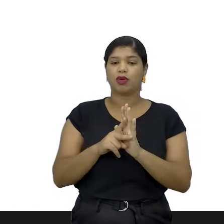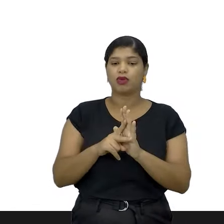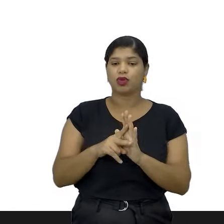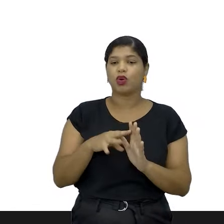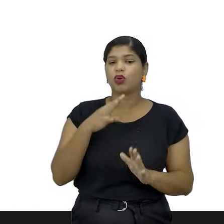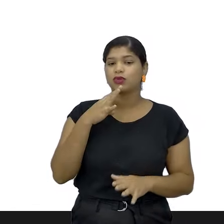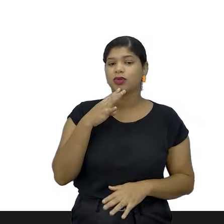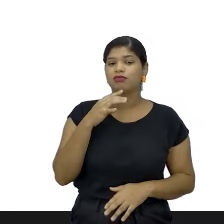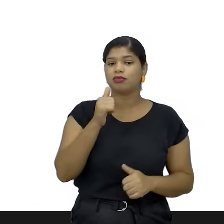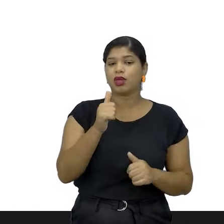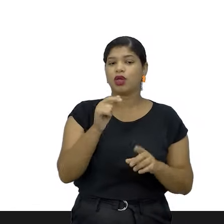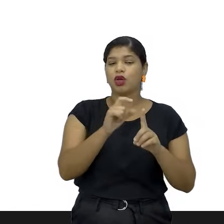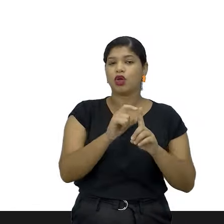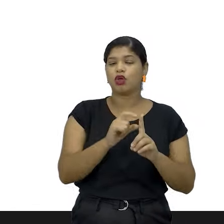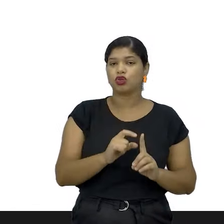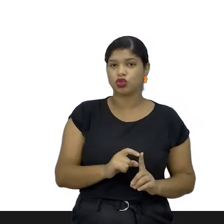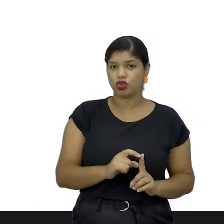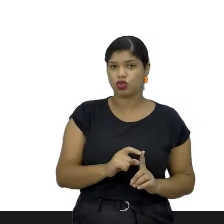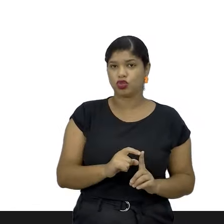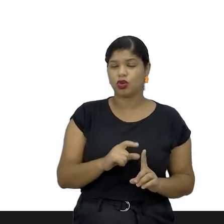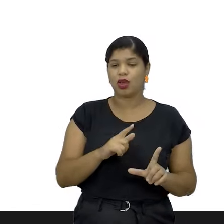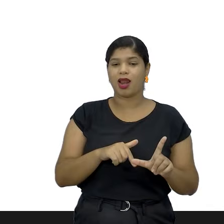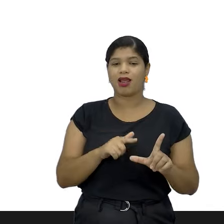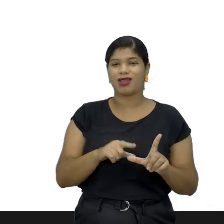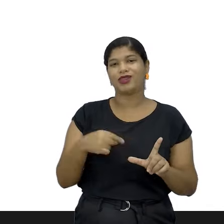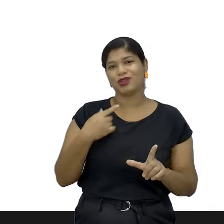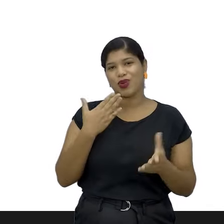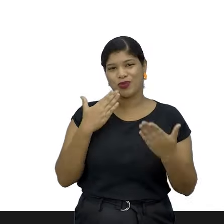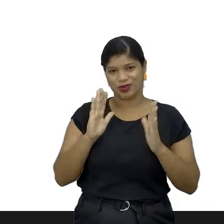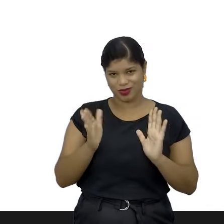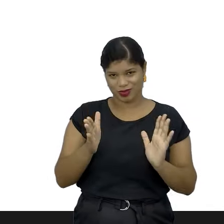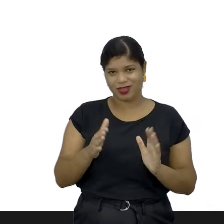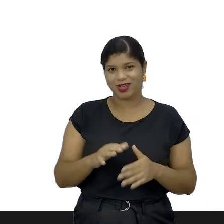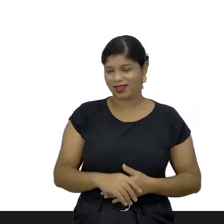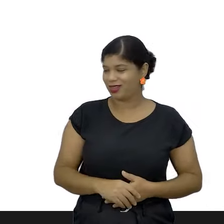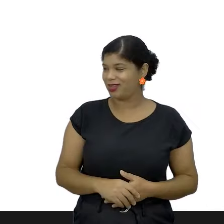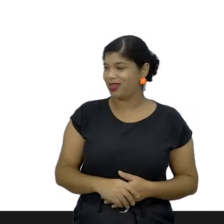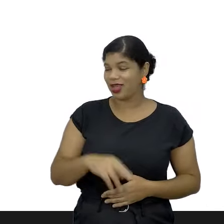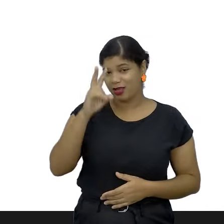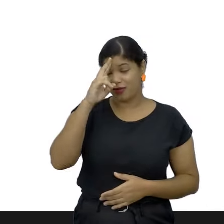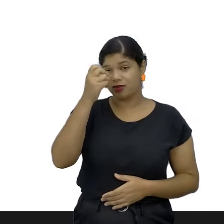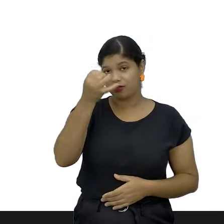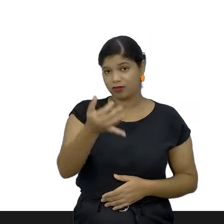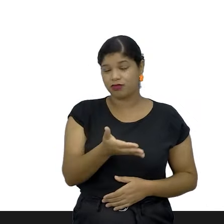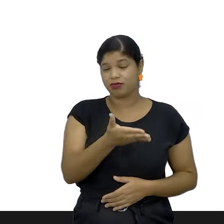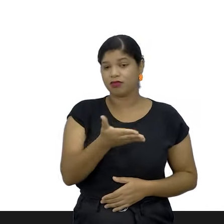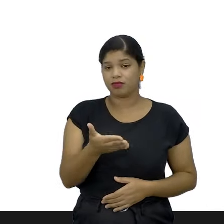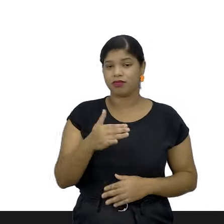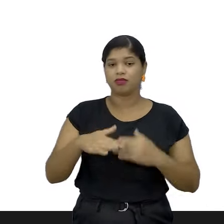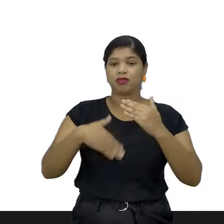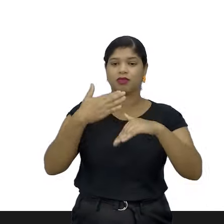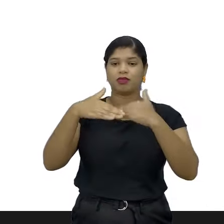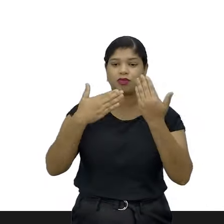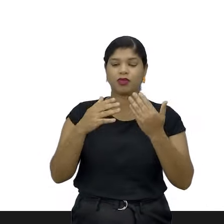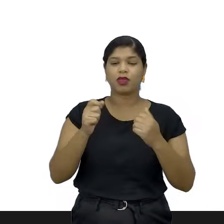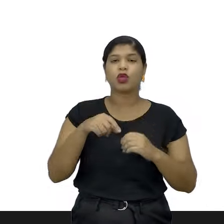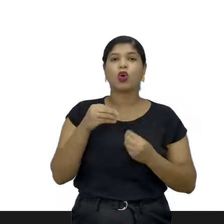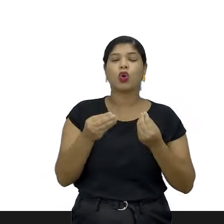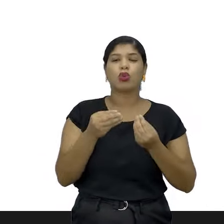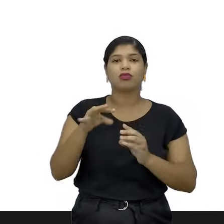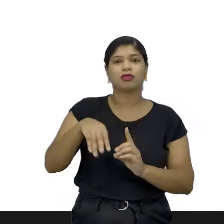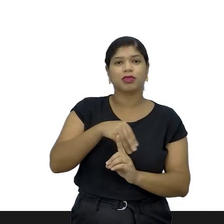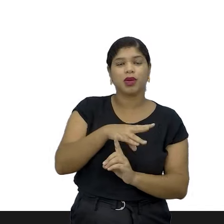conhecimento ortografia, como nós acabamos de discutir, né, e o favorecimento do seu desenvolvimento vai depender da